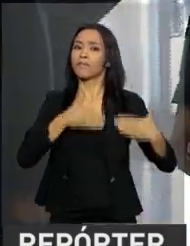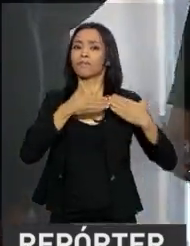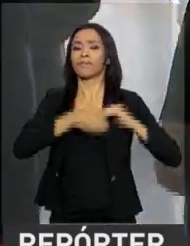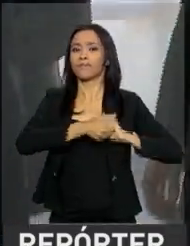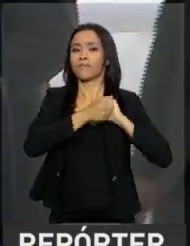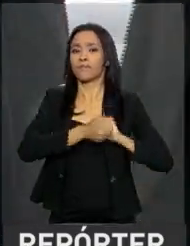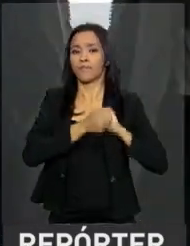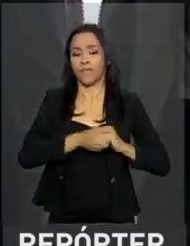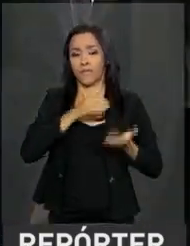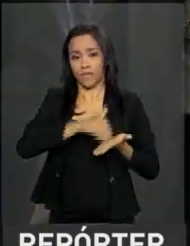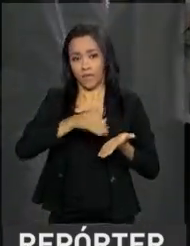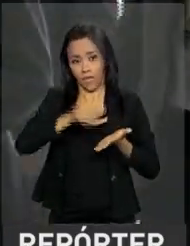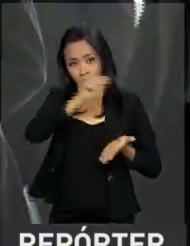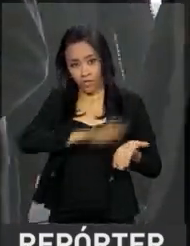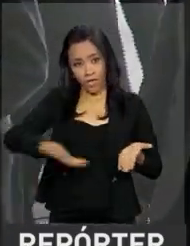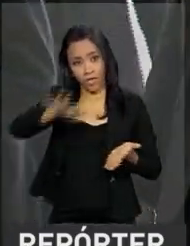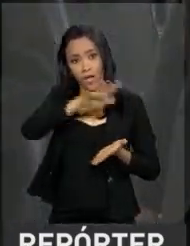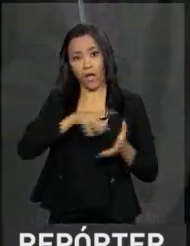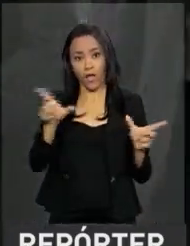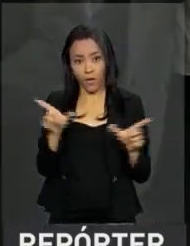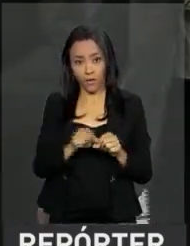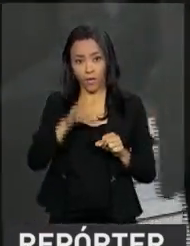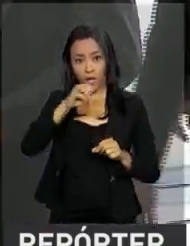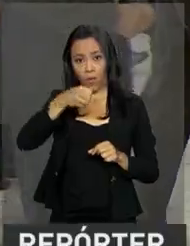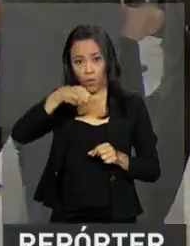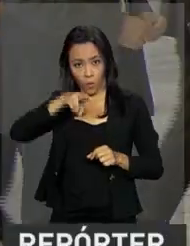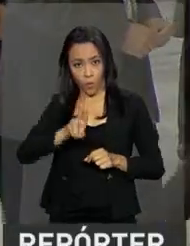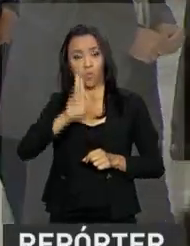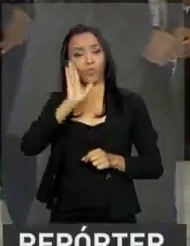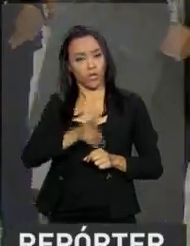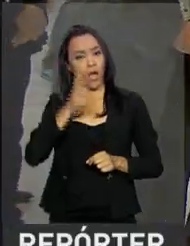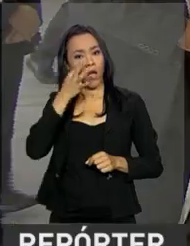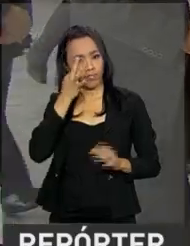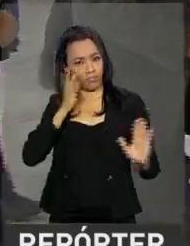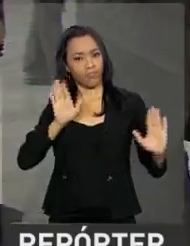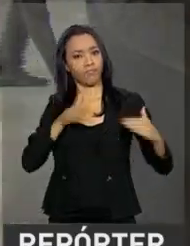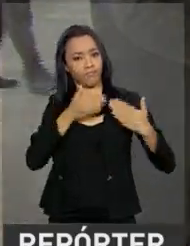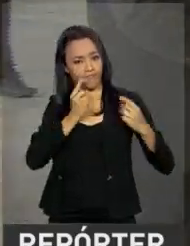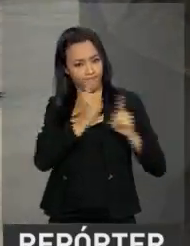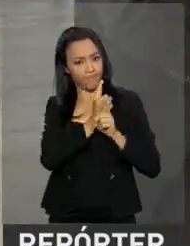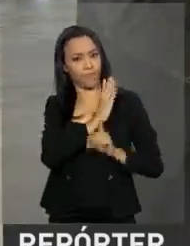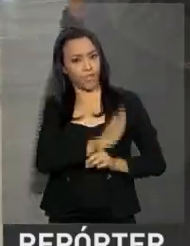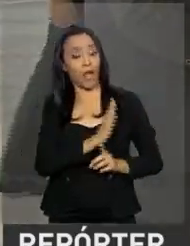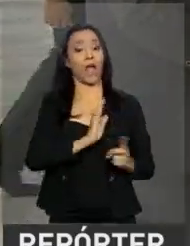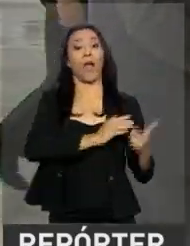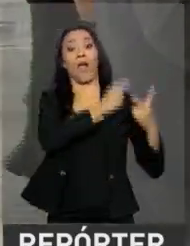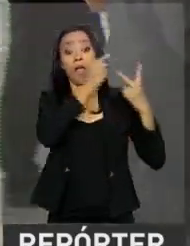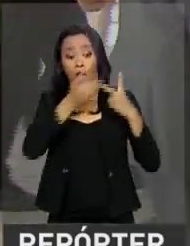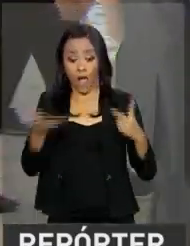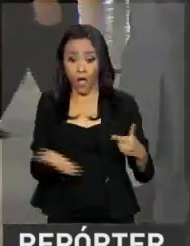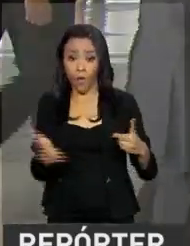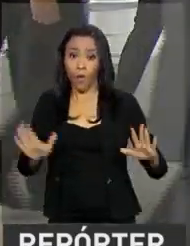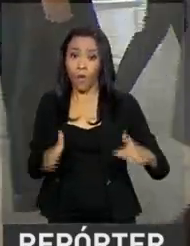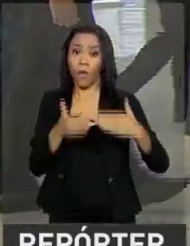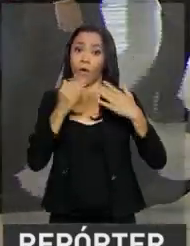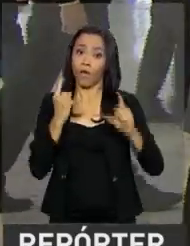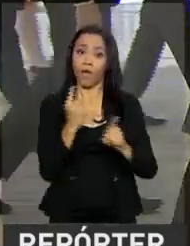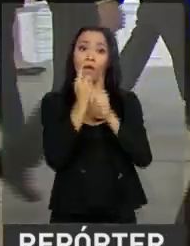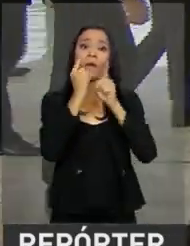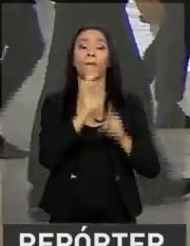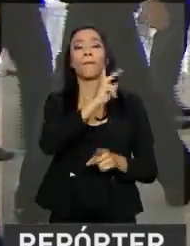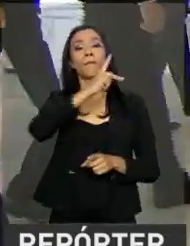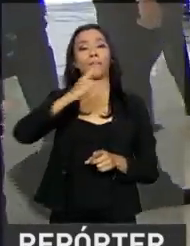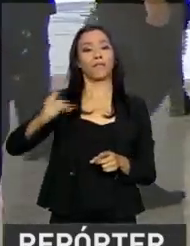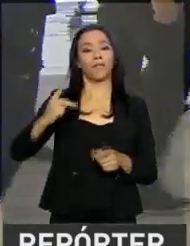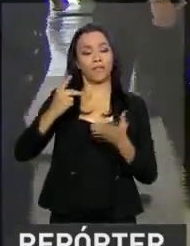secretário-geral eleito da Organização das Nações Unidas, o António Guterres. Agora se reúne então com o presidente português